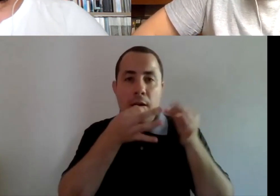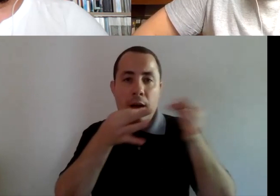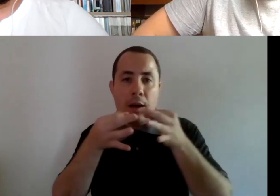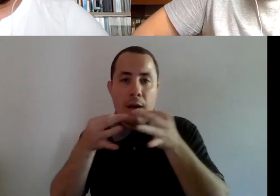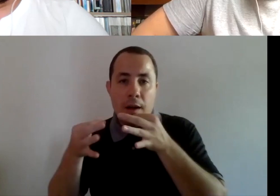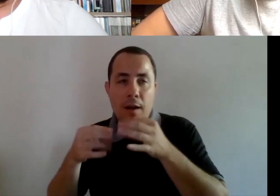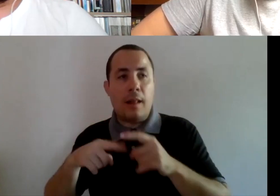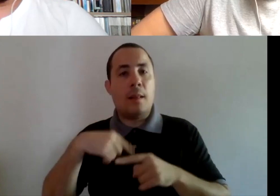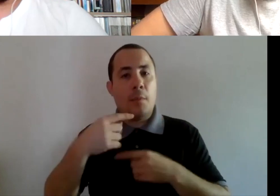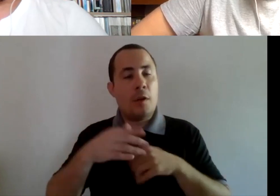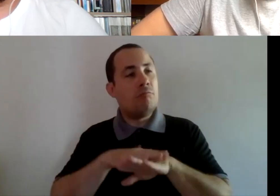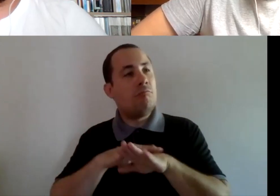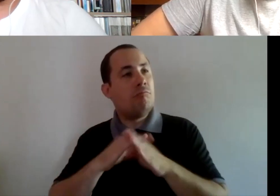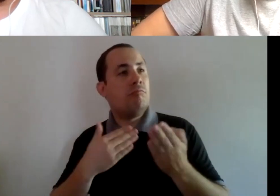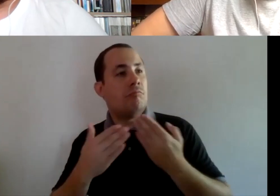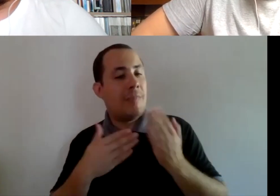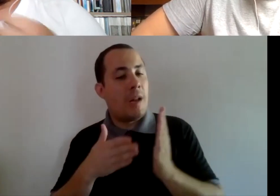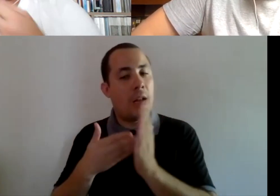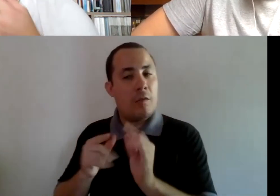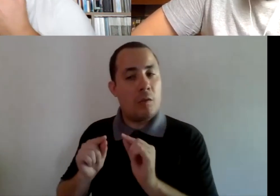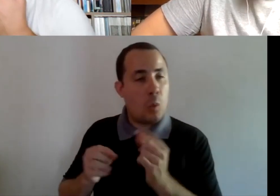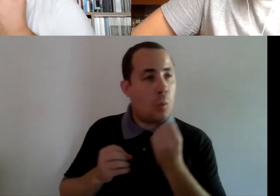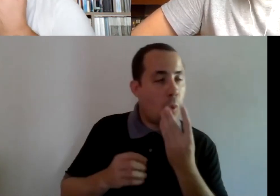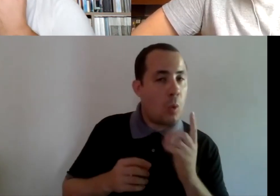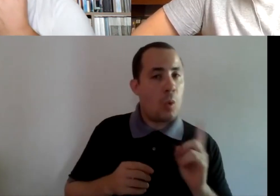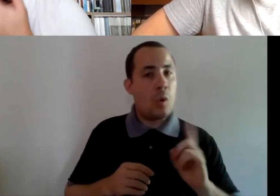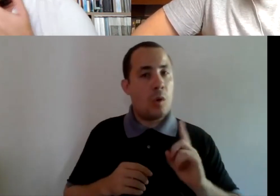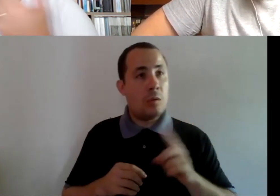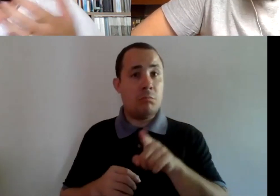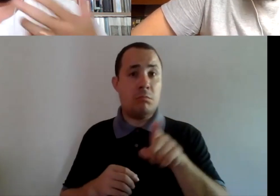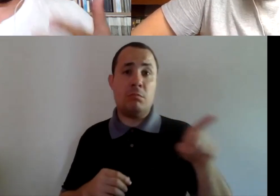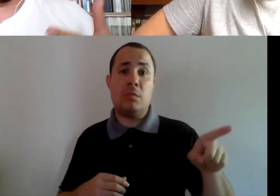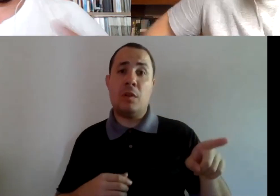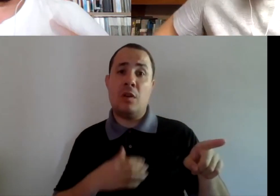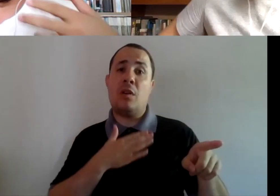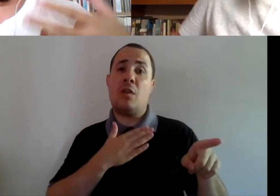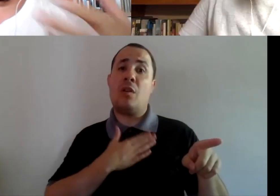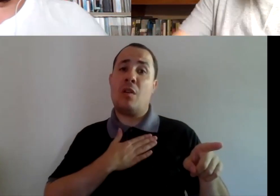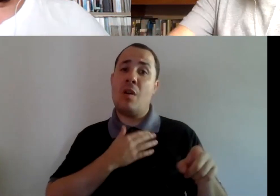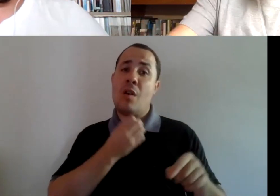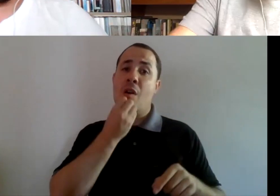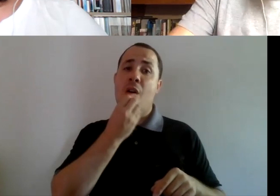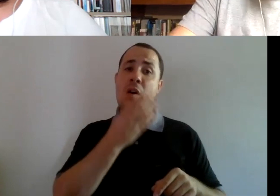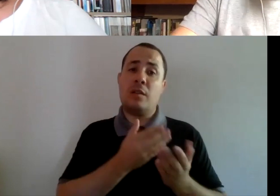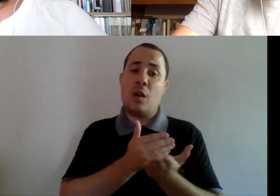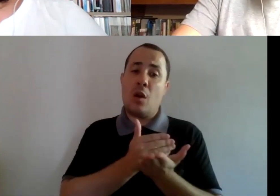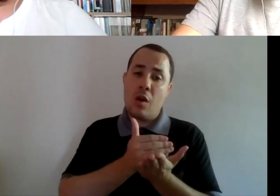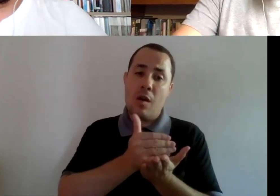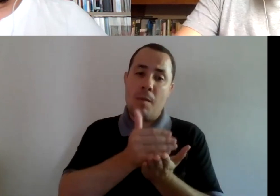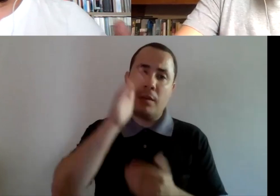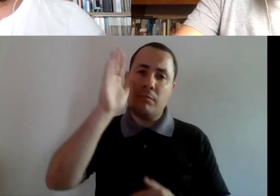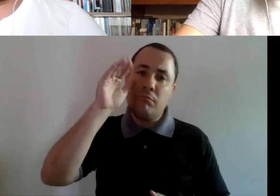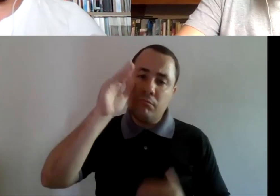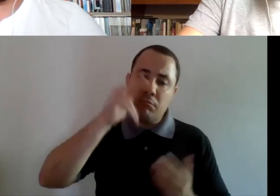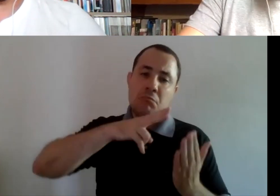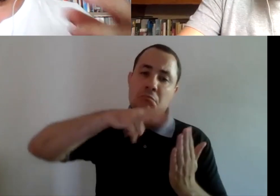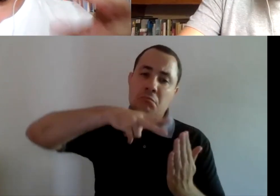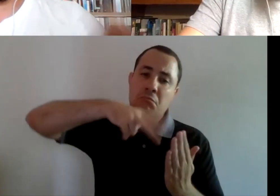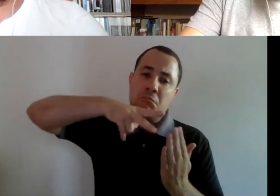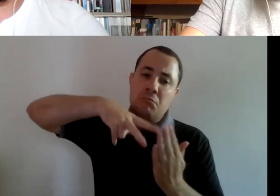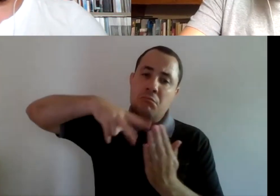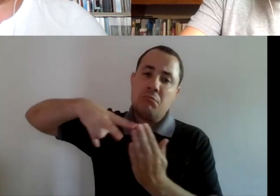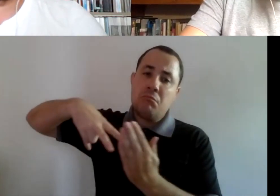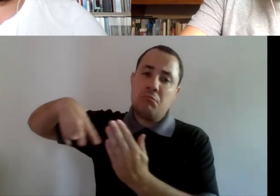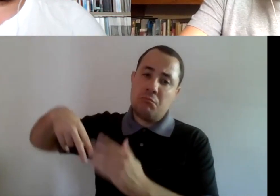os livros, e o impacto sobre as turmas é de uma ampliação muito grande da literatura e da curiosidade por autores com os quais eles